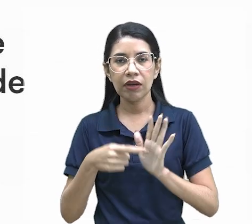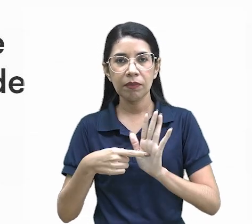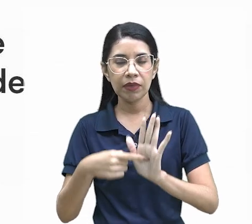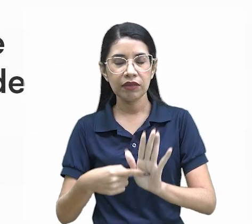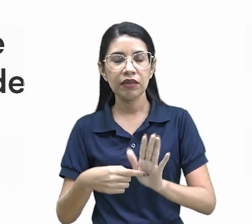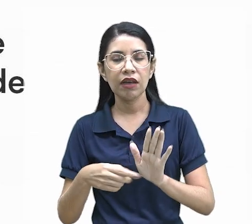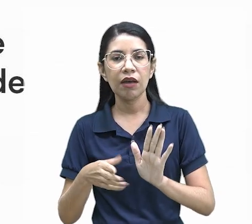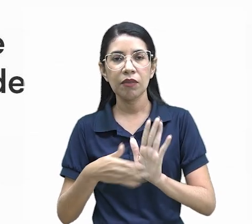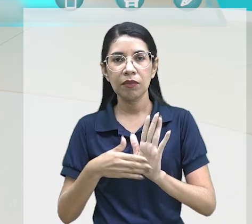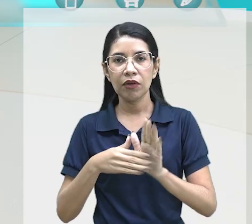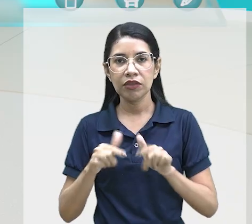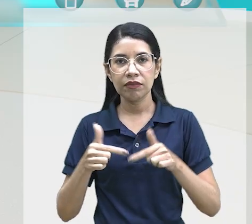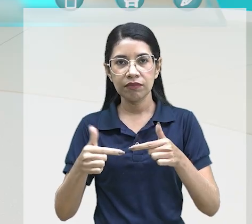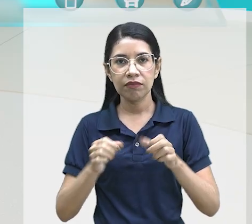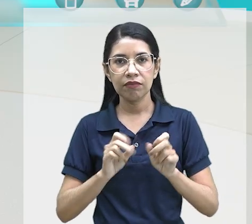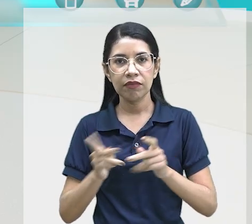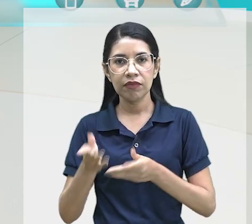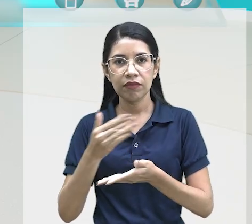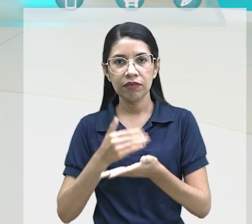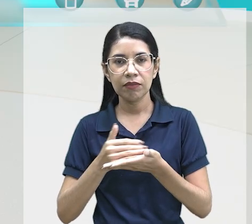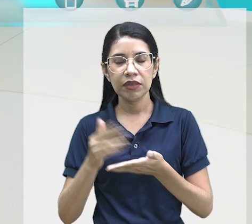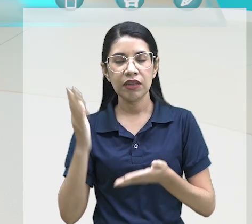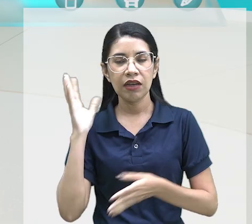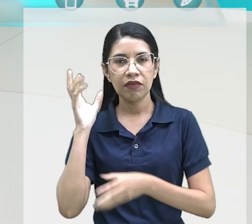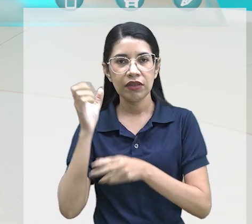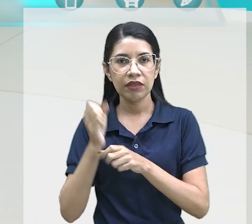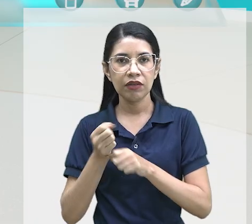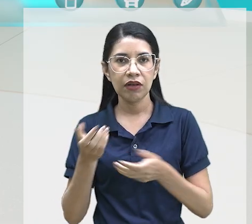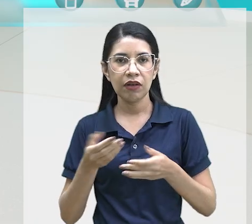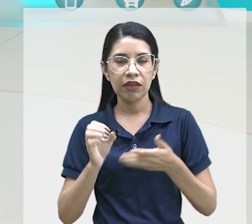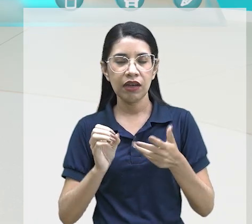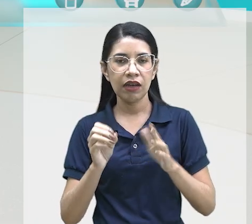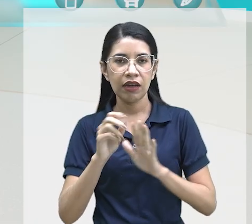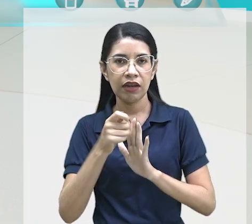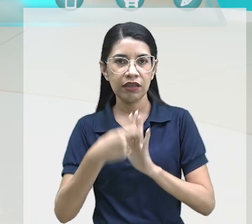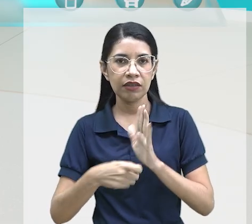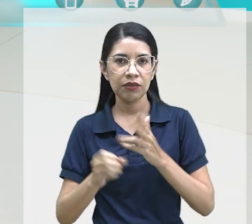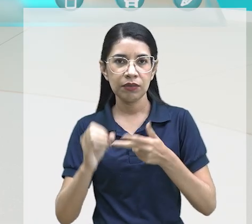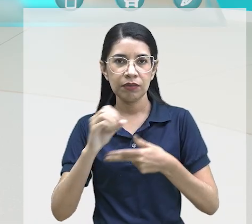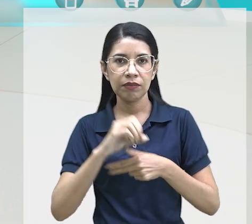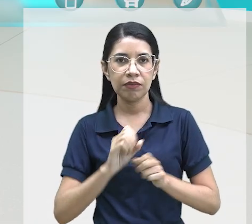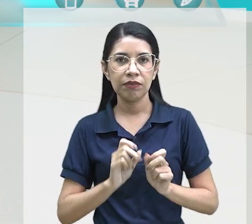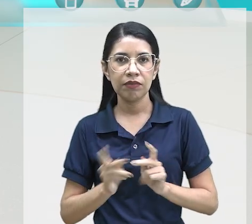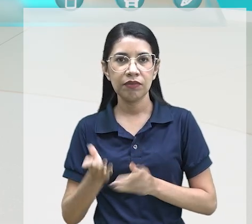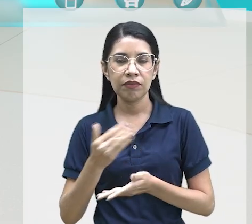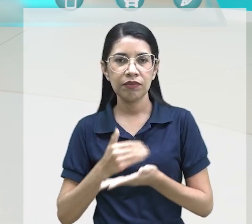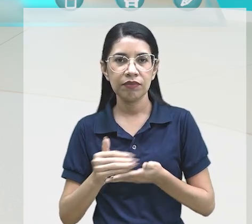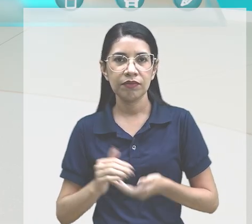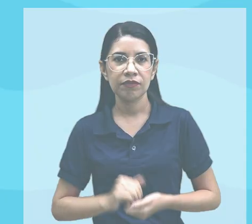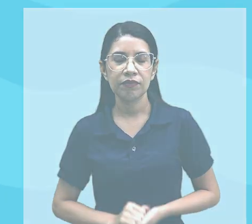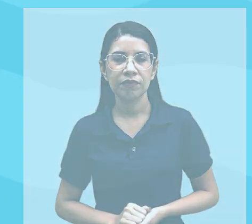de intervenção. Certo? Então vamos fazer uma revisão aí na nossa redação do Enem. Vem comigo.